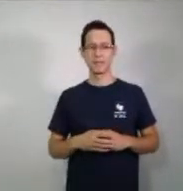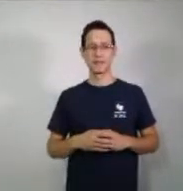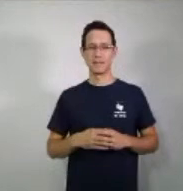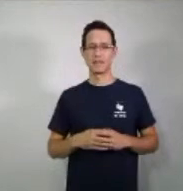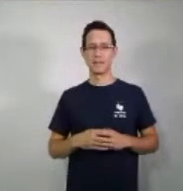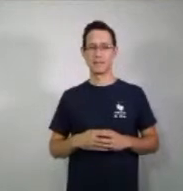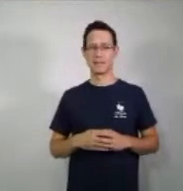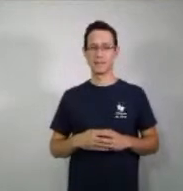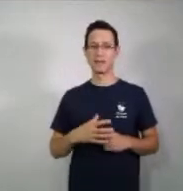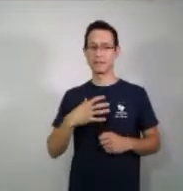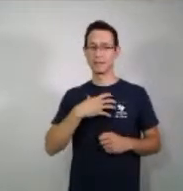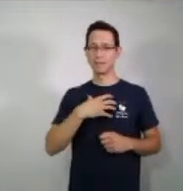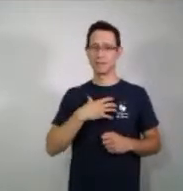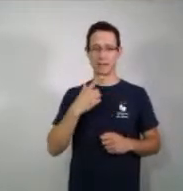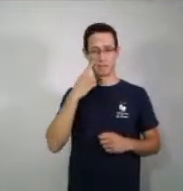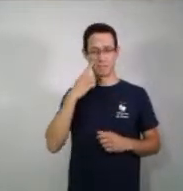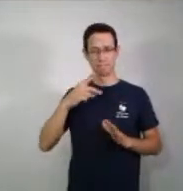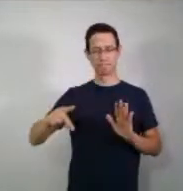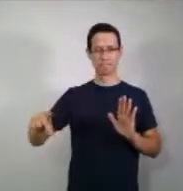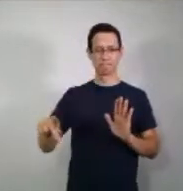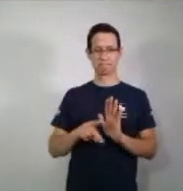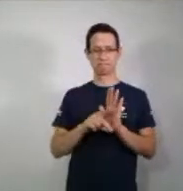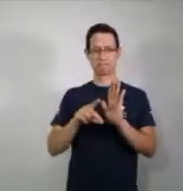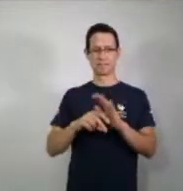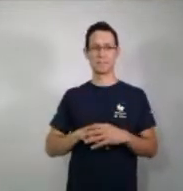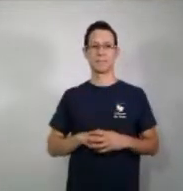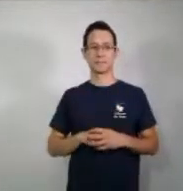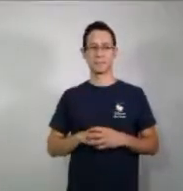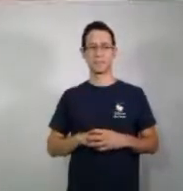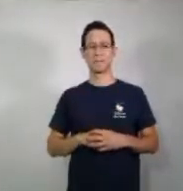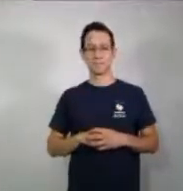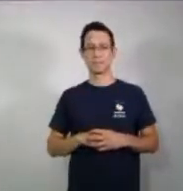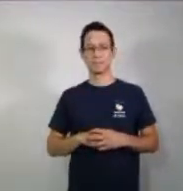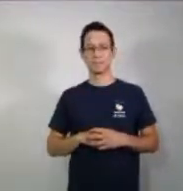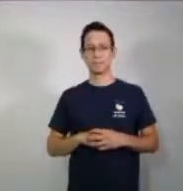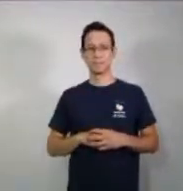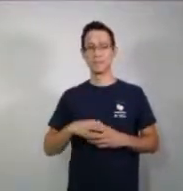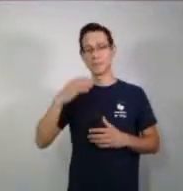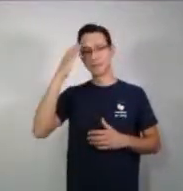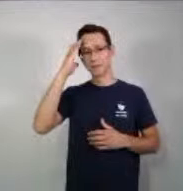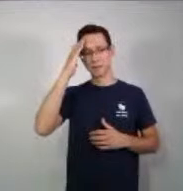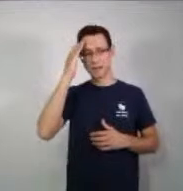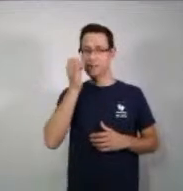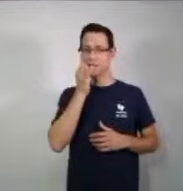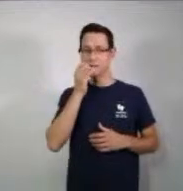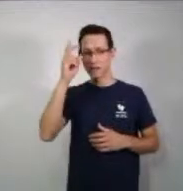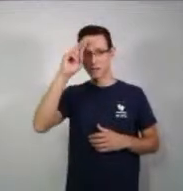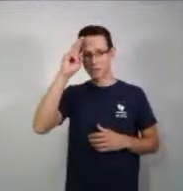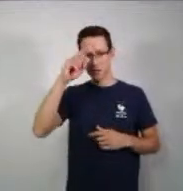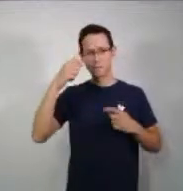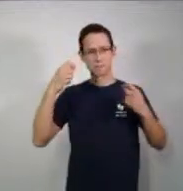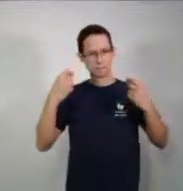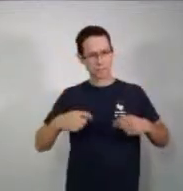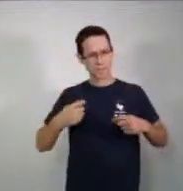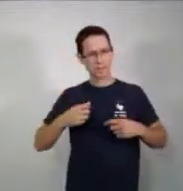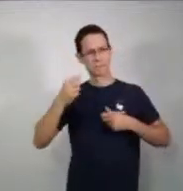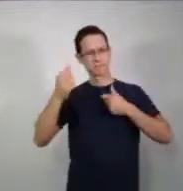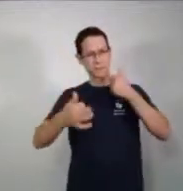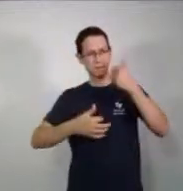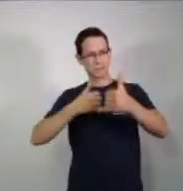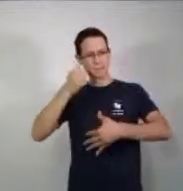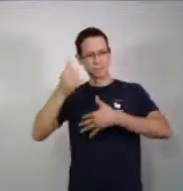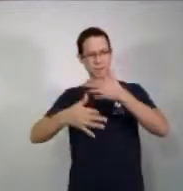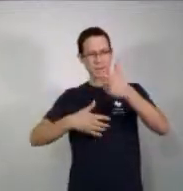fica muito patente. Então, o que aconteceu é que eu achei que eu precisava contar essa história, que eu tinha esse instrumento, quer